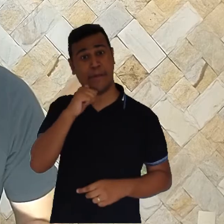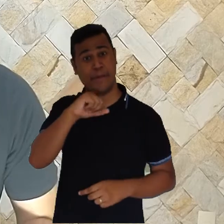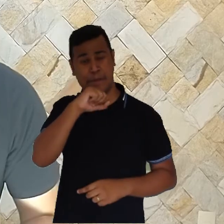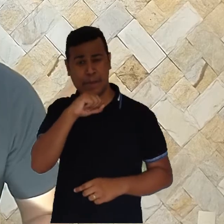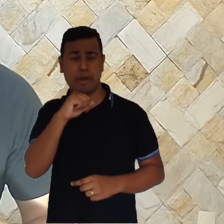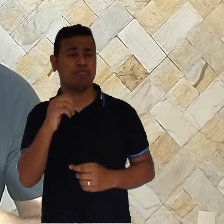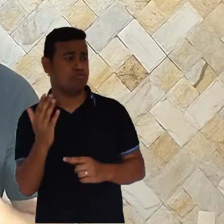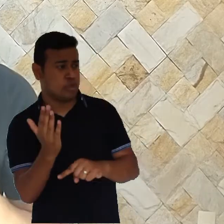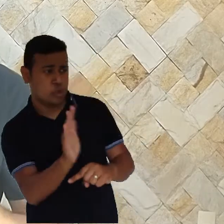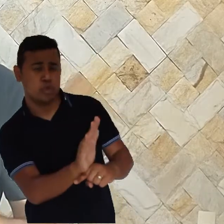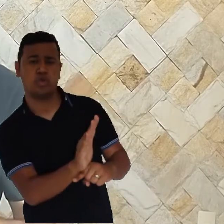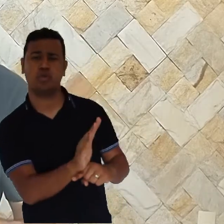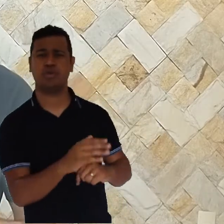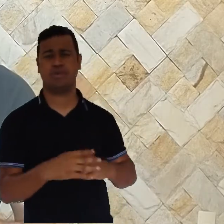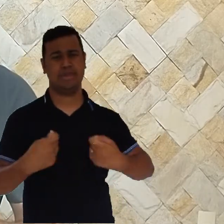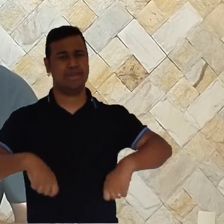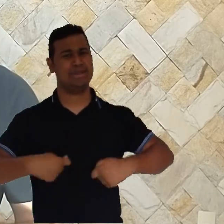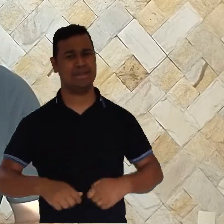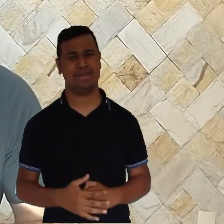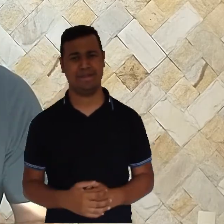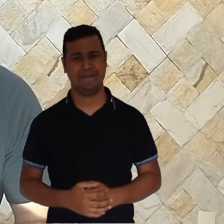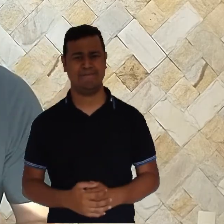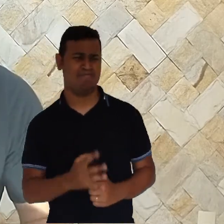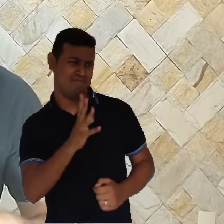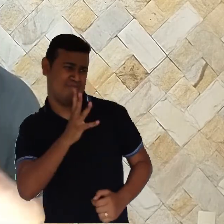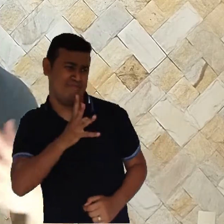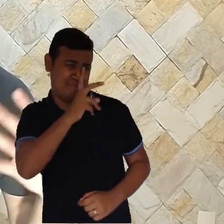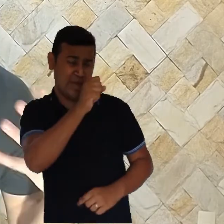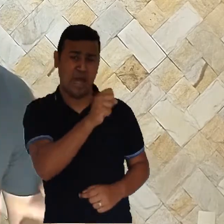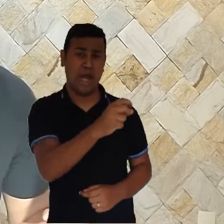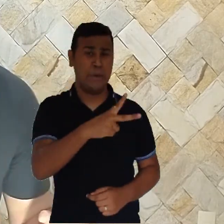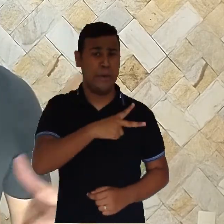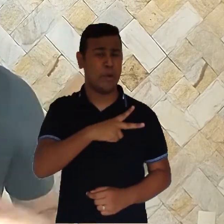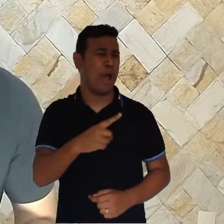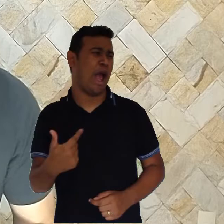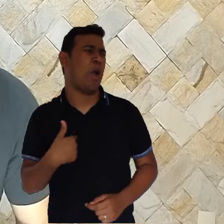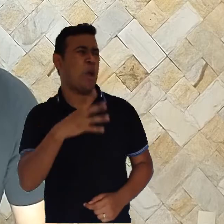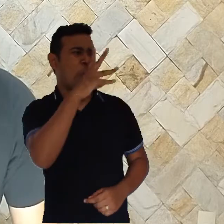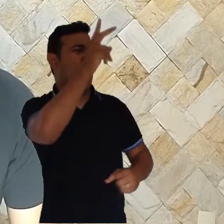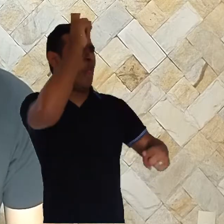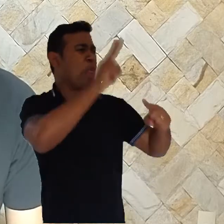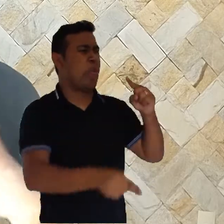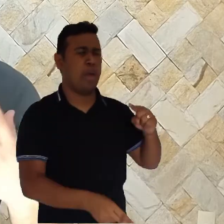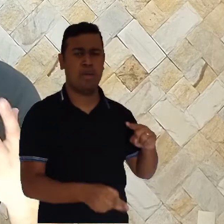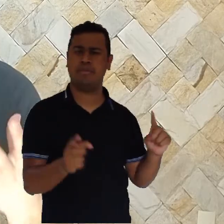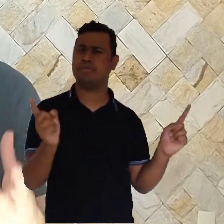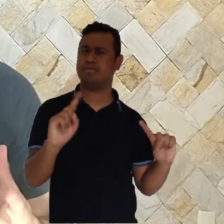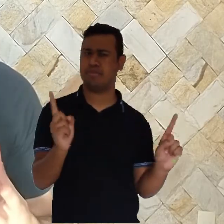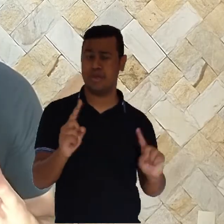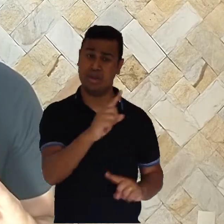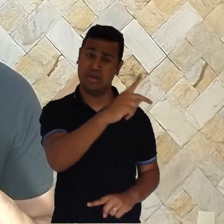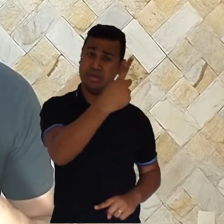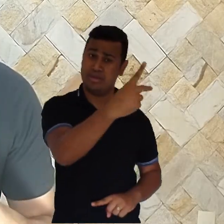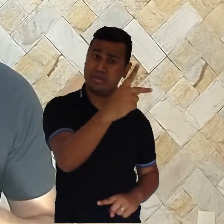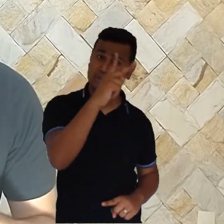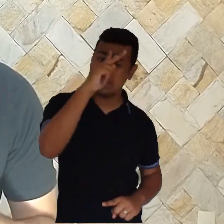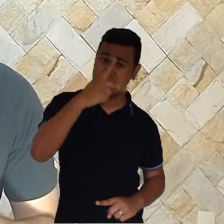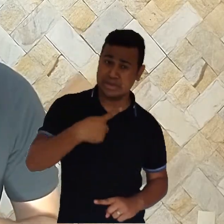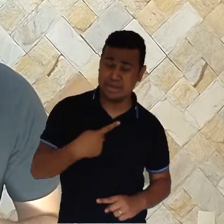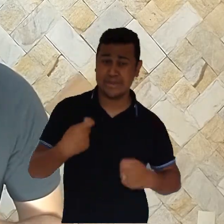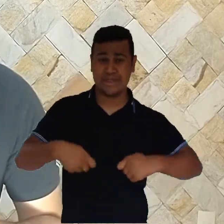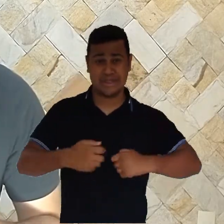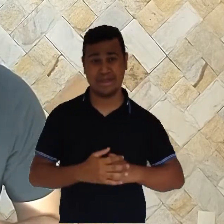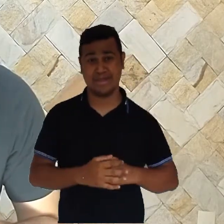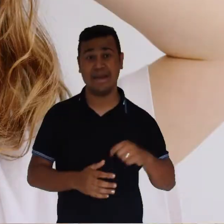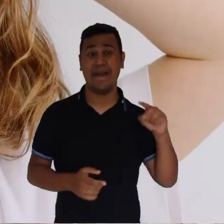adolescentes, sem invadir sua privacidade e sem limitar sua autonomia, porque é justamente neste período que eles